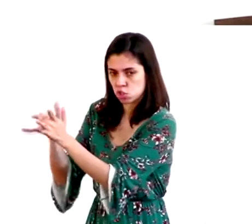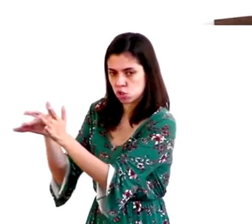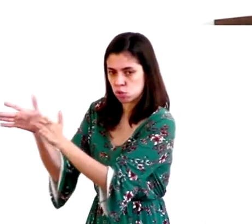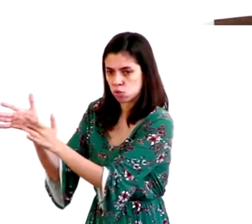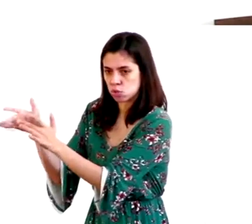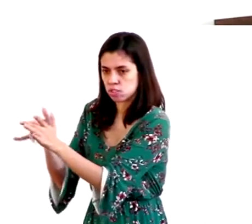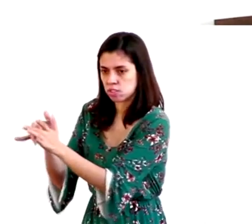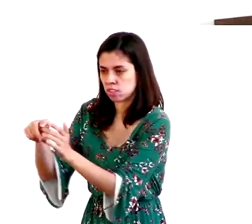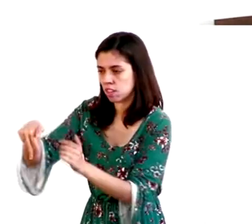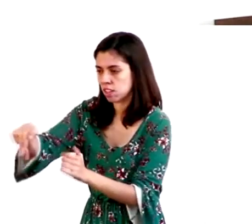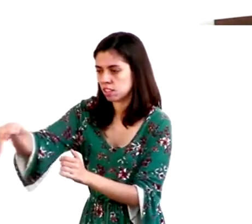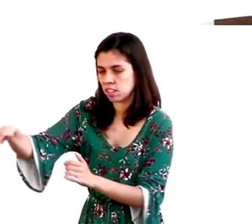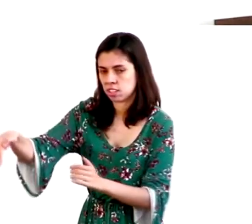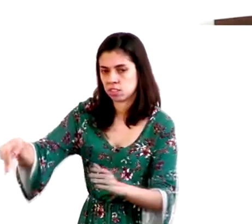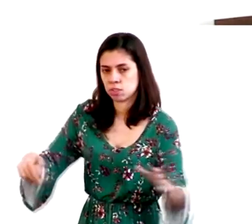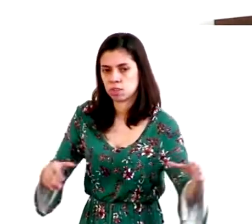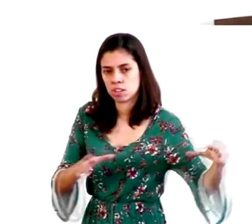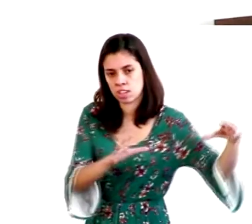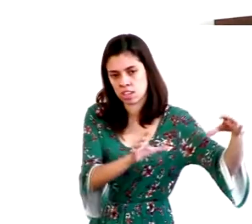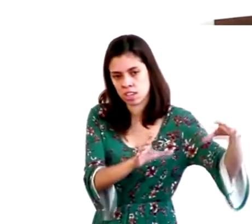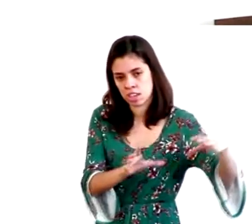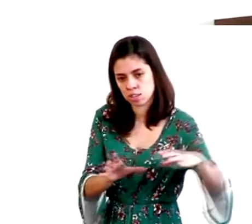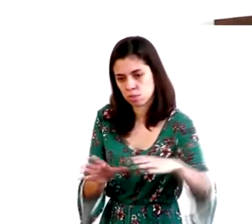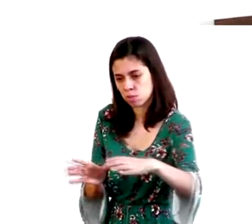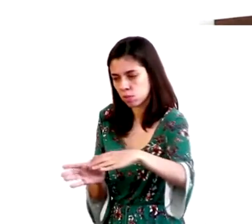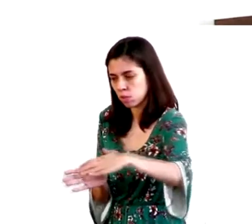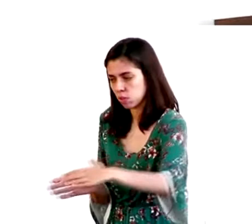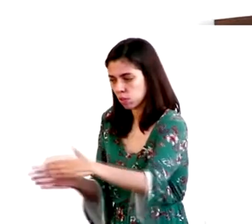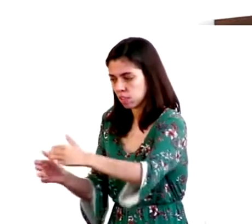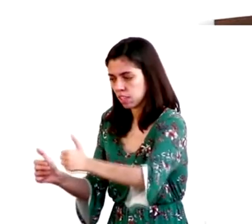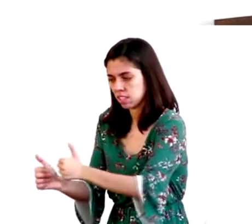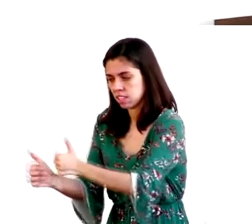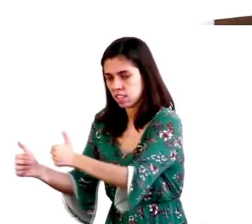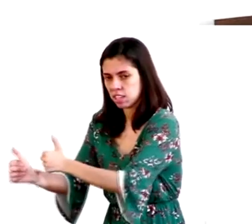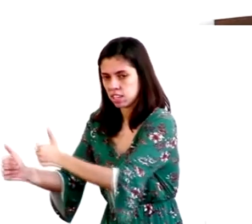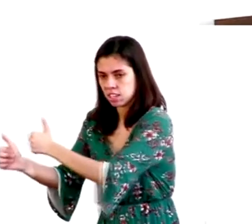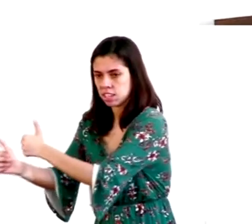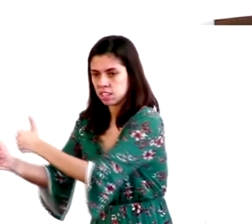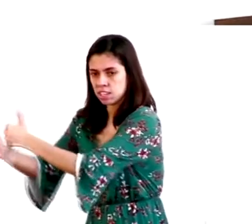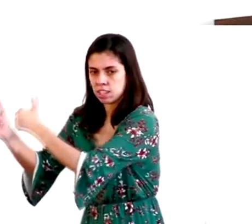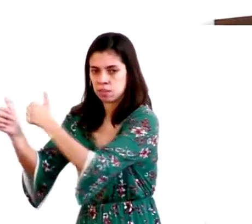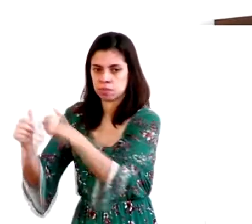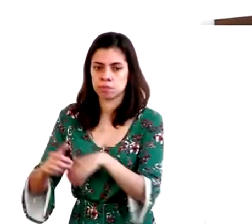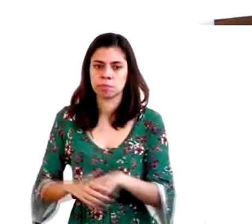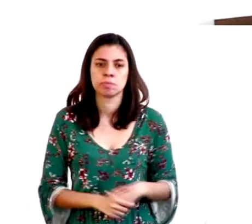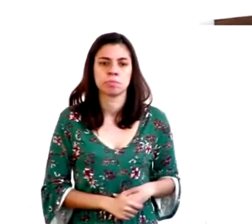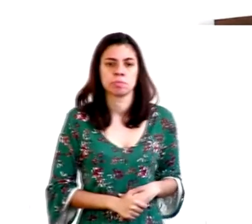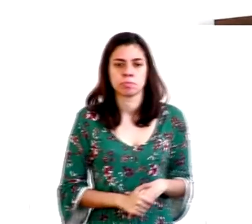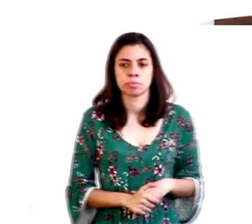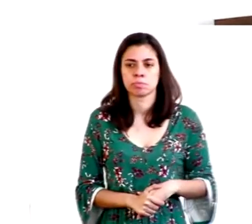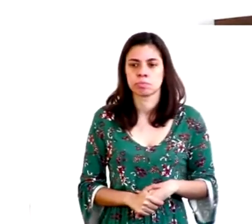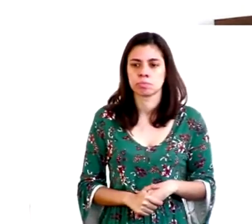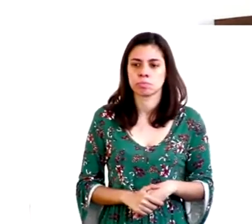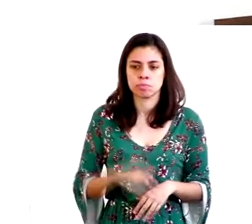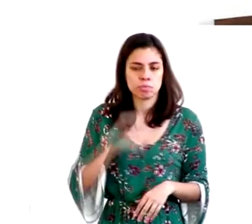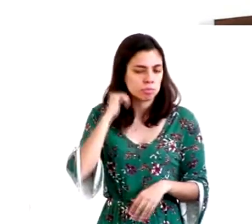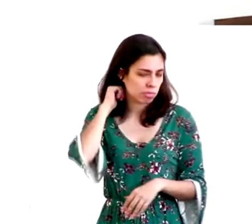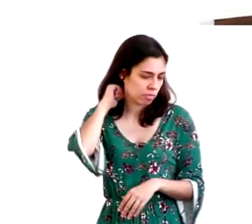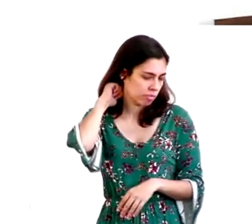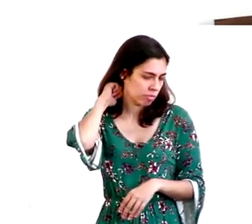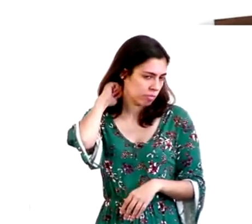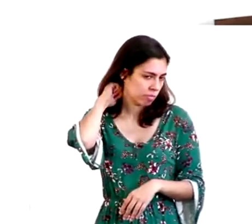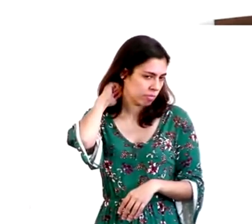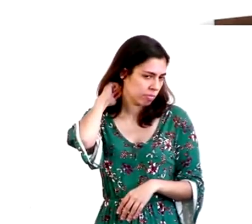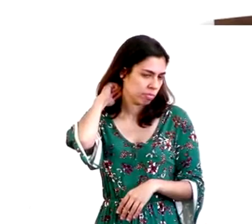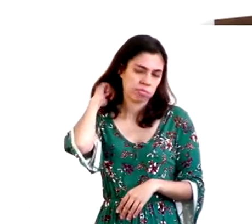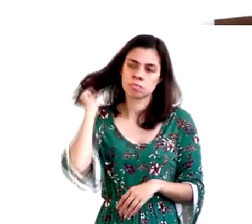sorte de prodígios e milagres, a glória do reino vindouro foi demonstrada com poder. E